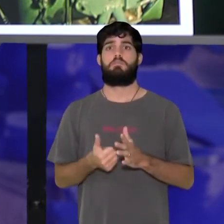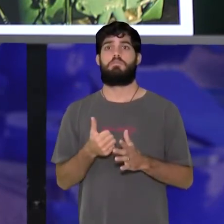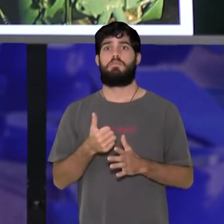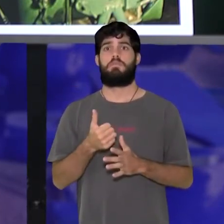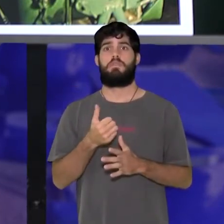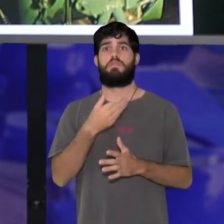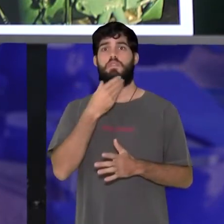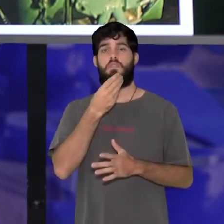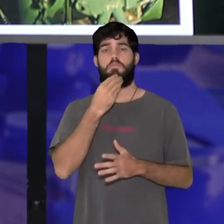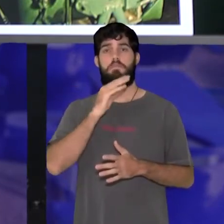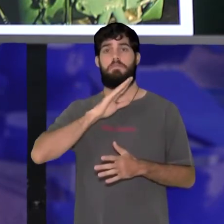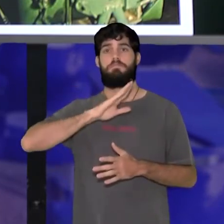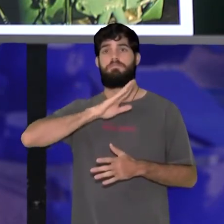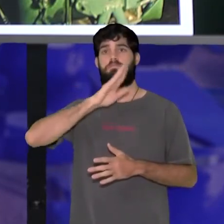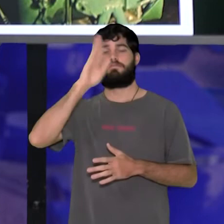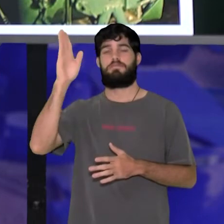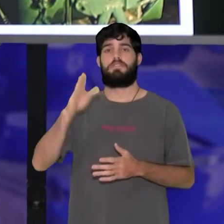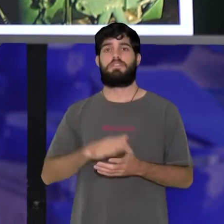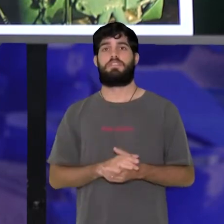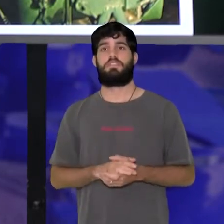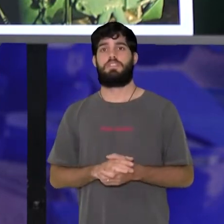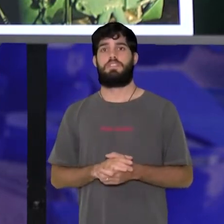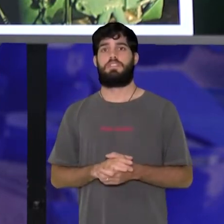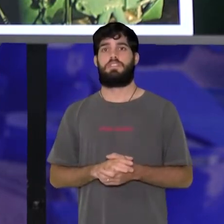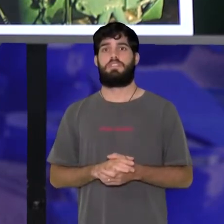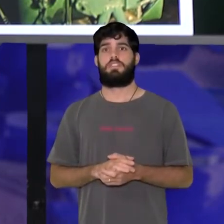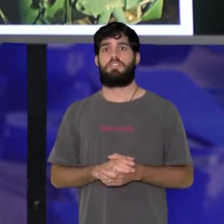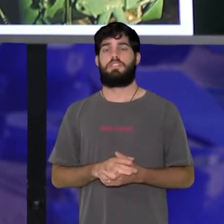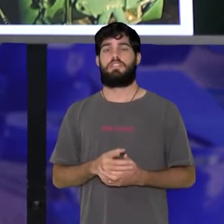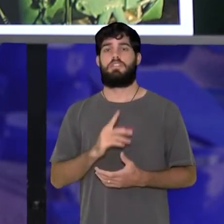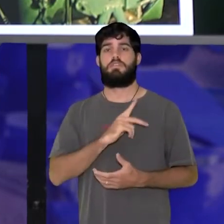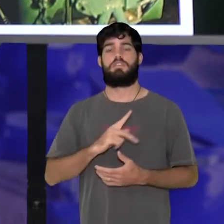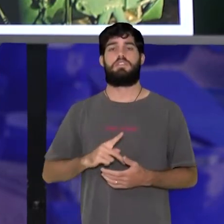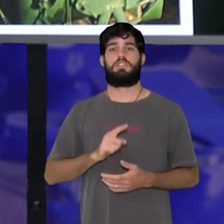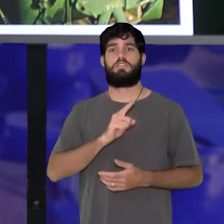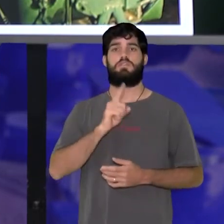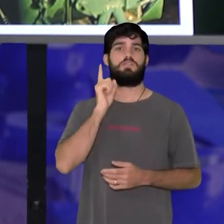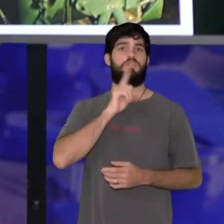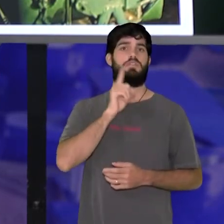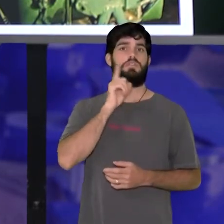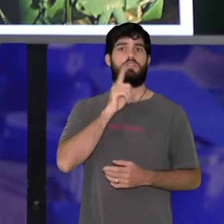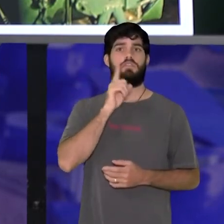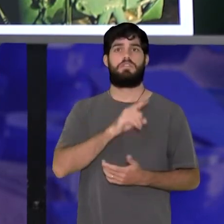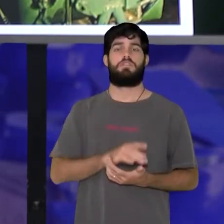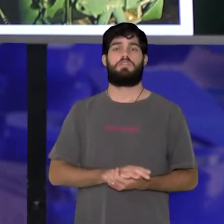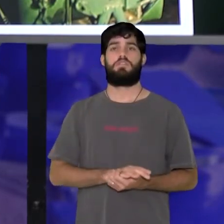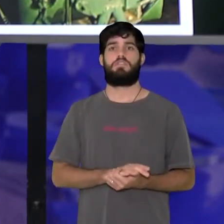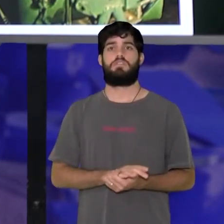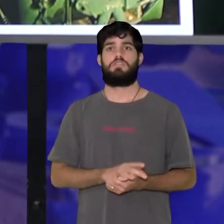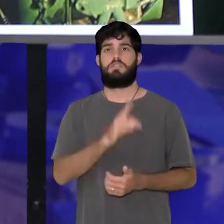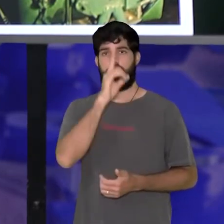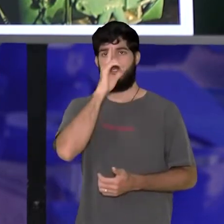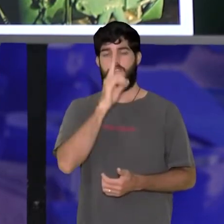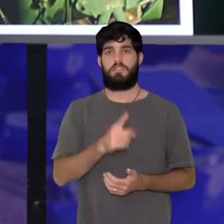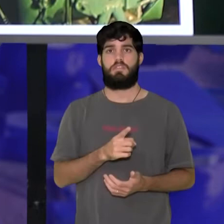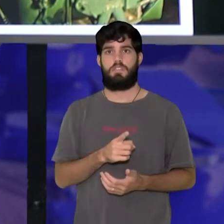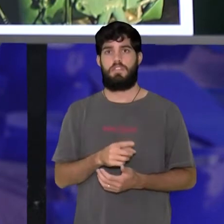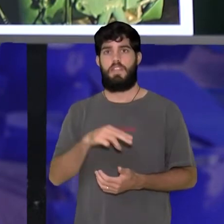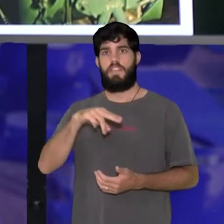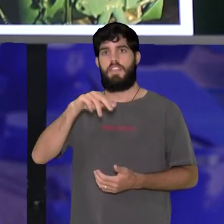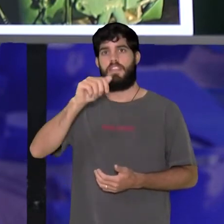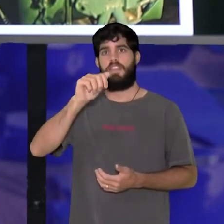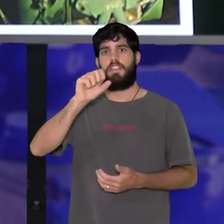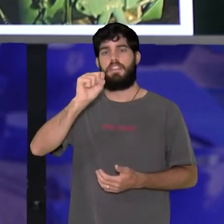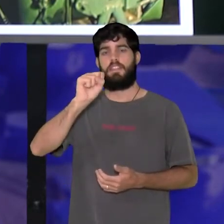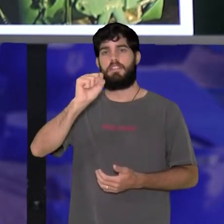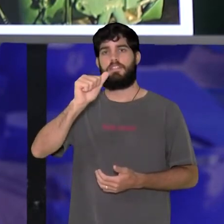ao espaço. Aí o presidente Kennedy dos Estados Unidos deu uma ordem para a NASA,